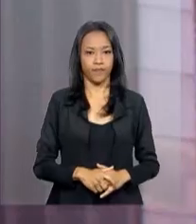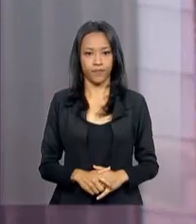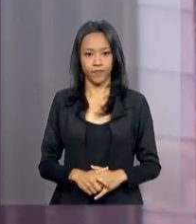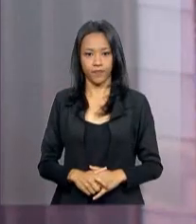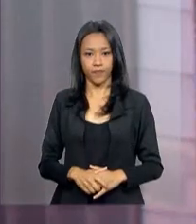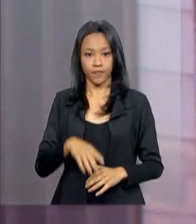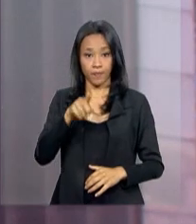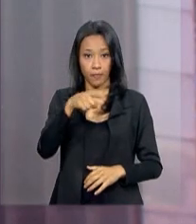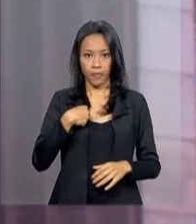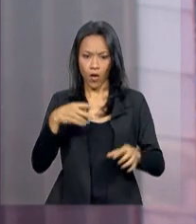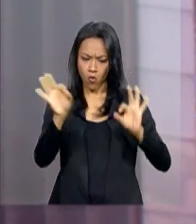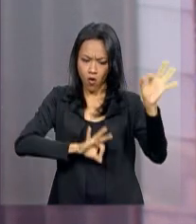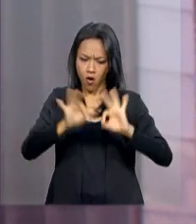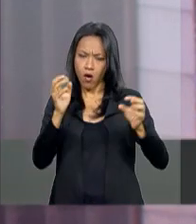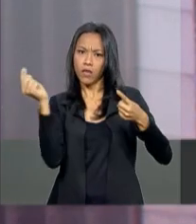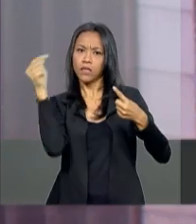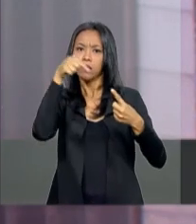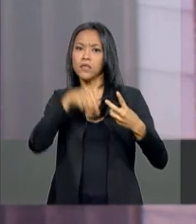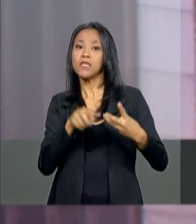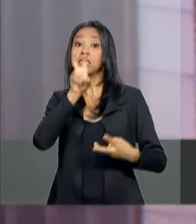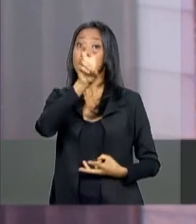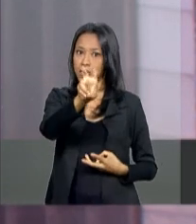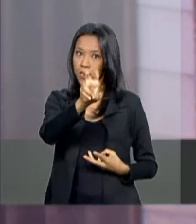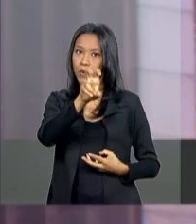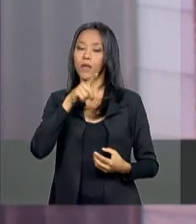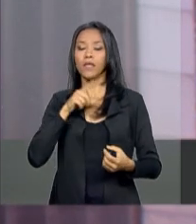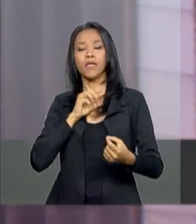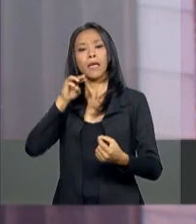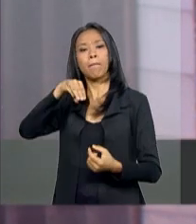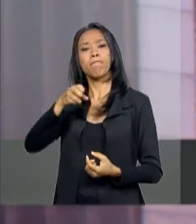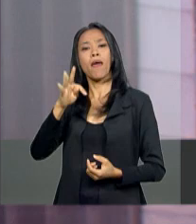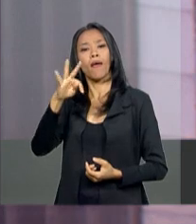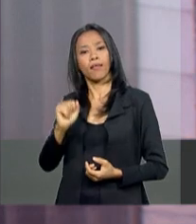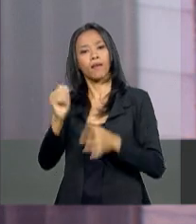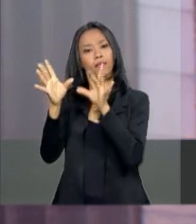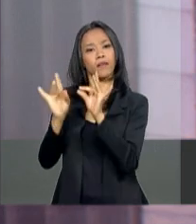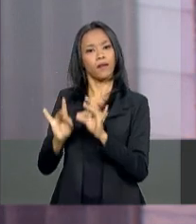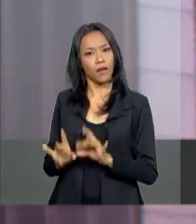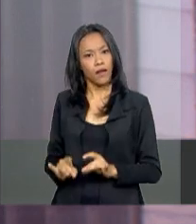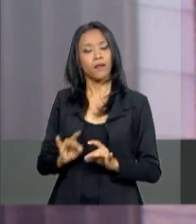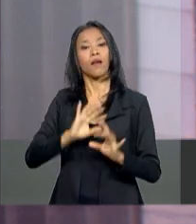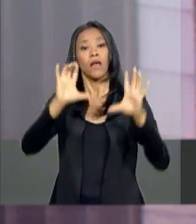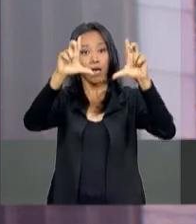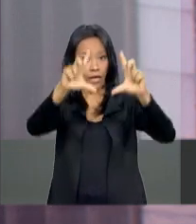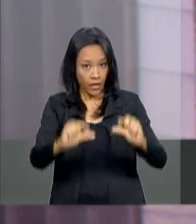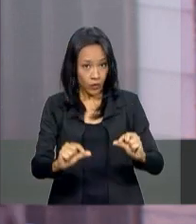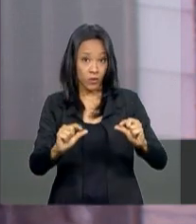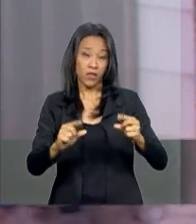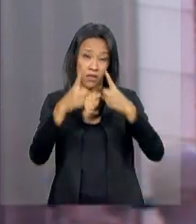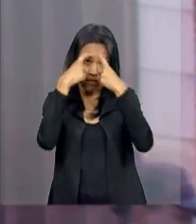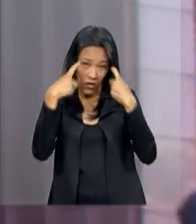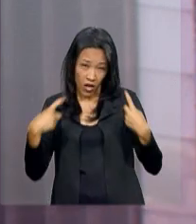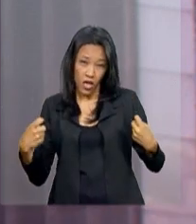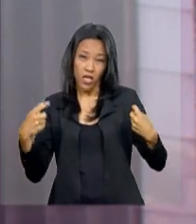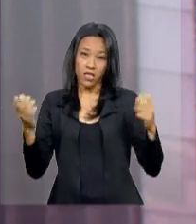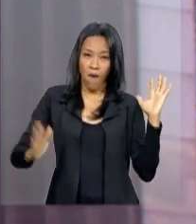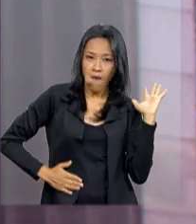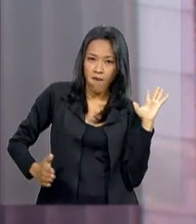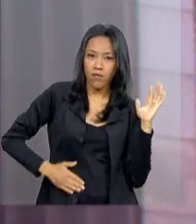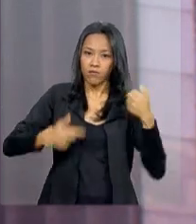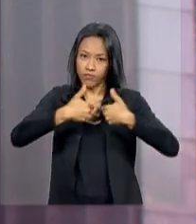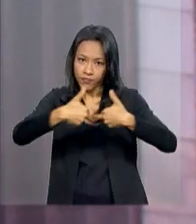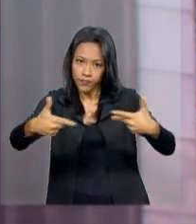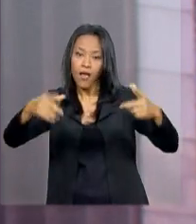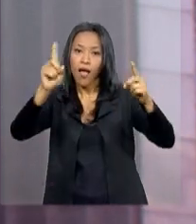O plano tem cinco objetivos e traz metas detalhadas. Além de reduzir os índices de criminalidade, a ideia é